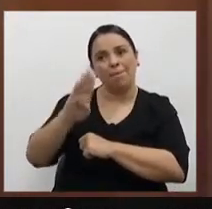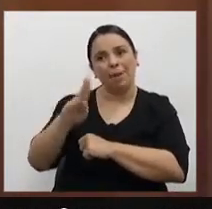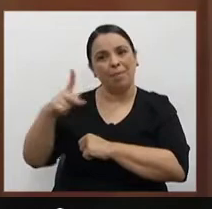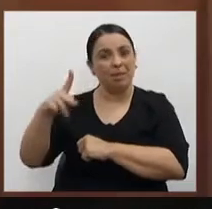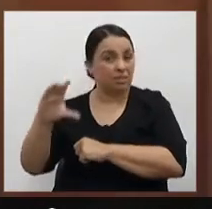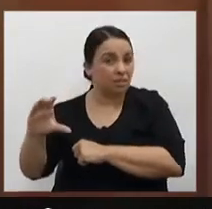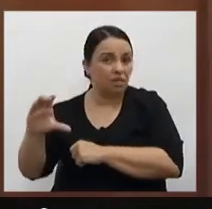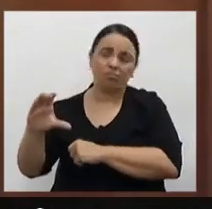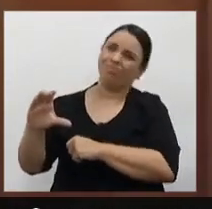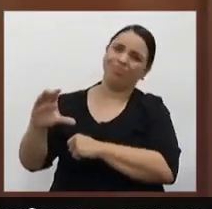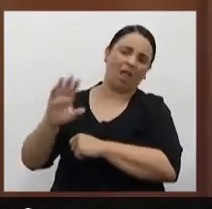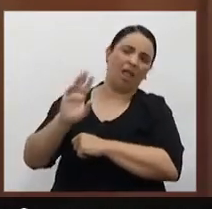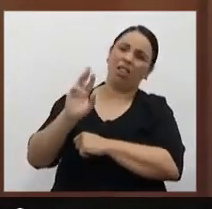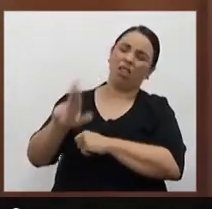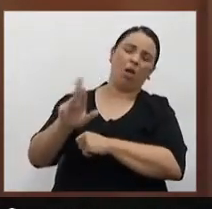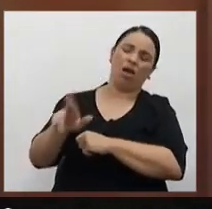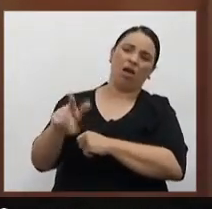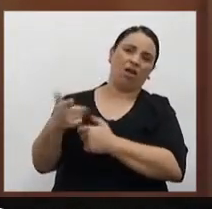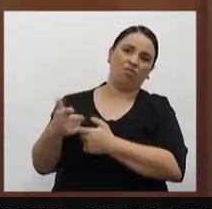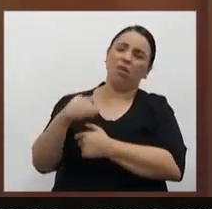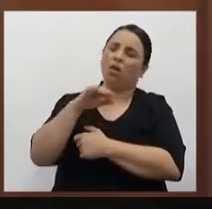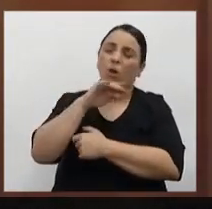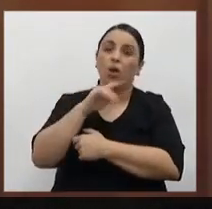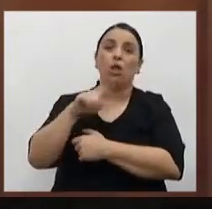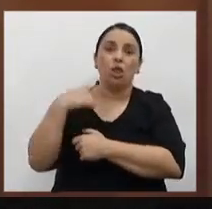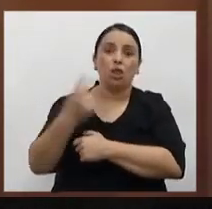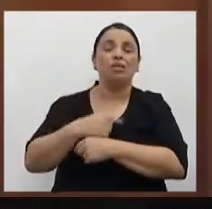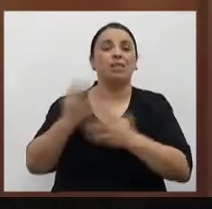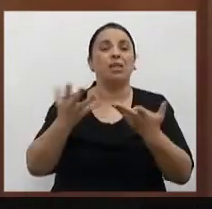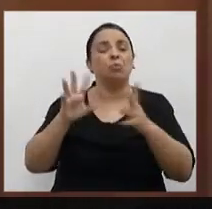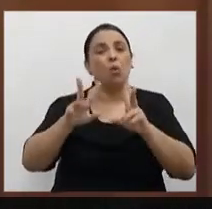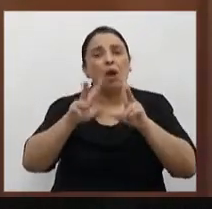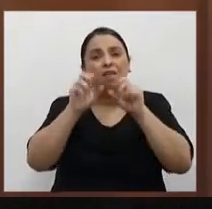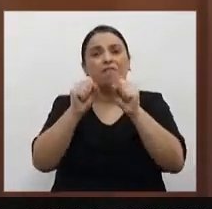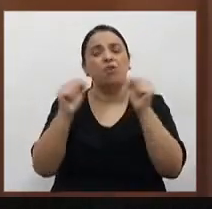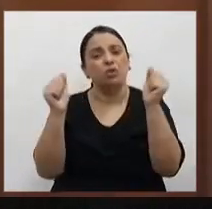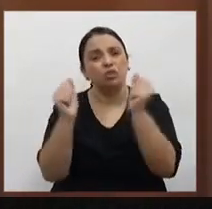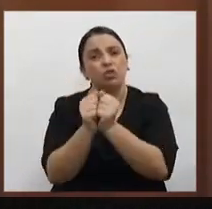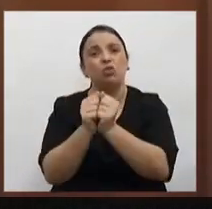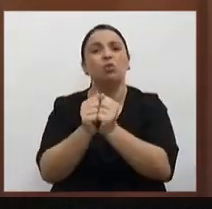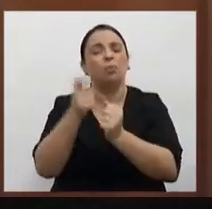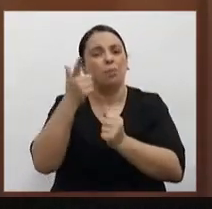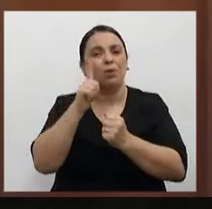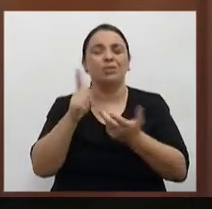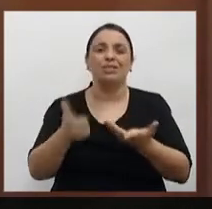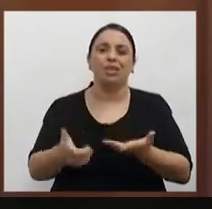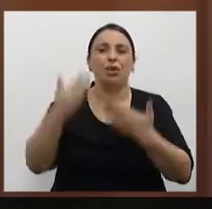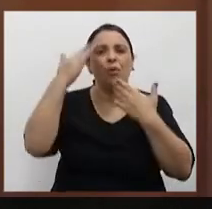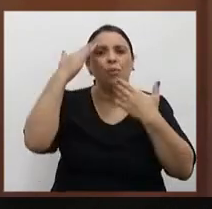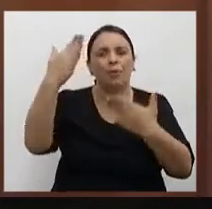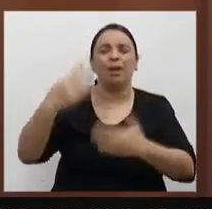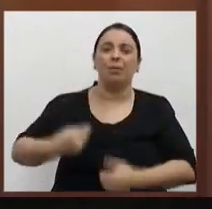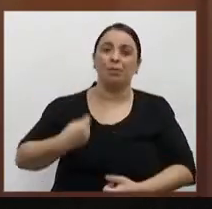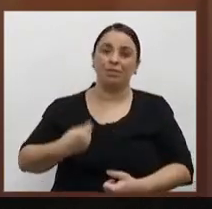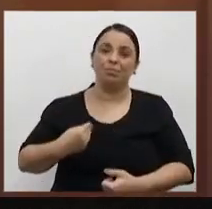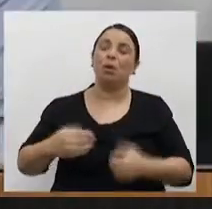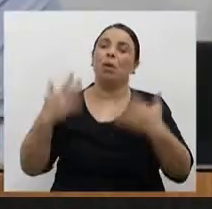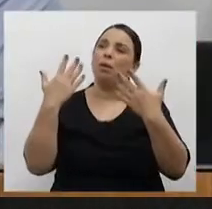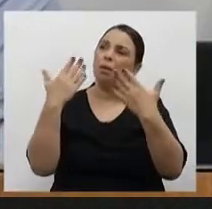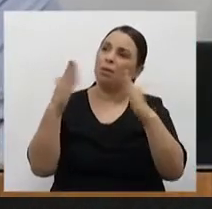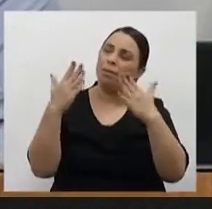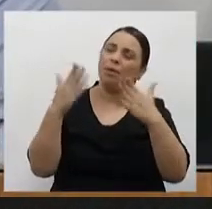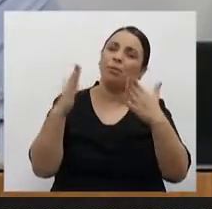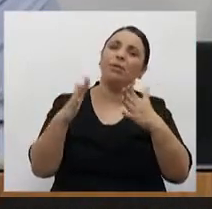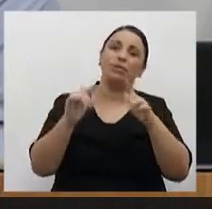oportunidade e contamos, né, com uma força maior nessa tarefa. Muito obrigada pela participação e parabenizo pela ação.